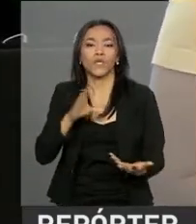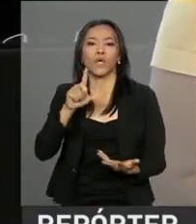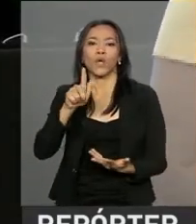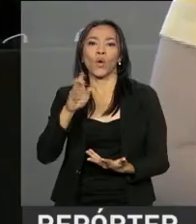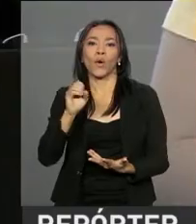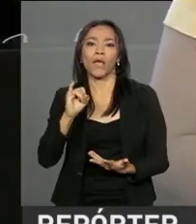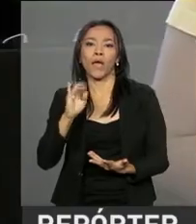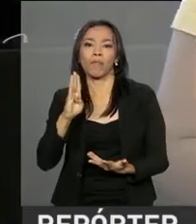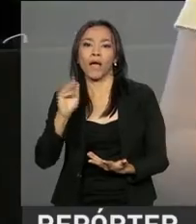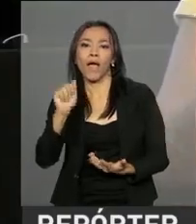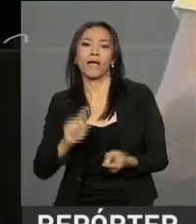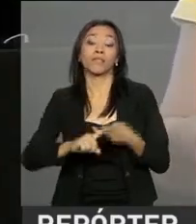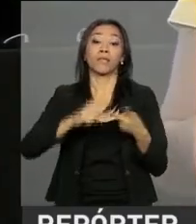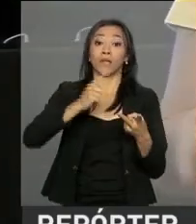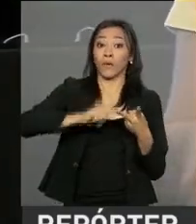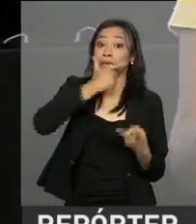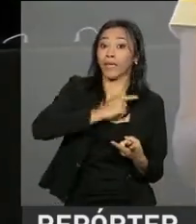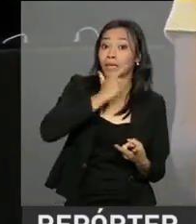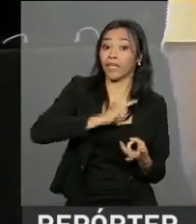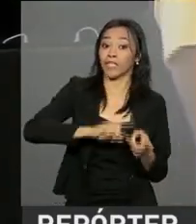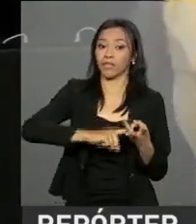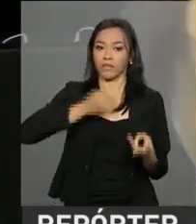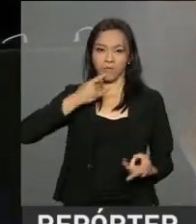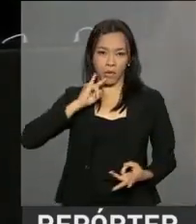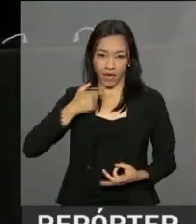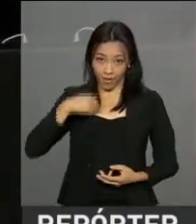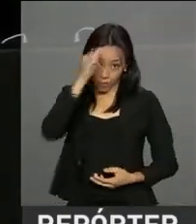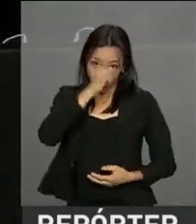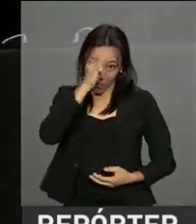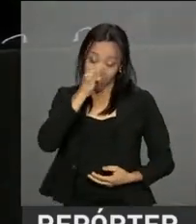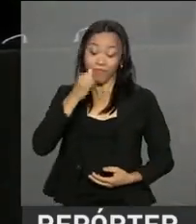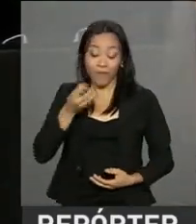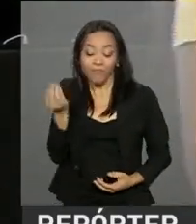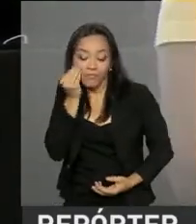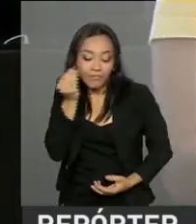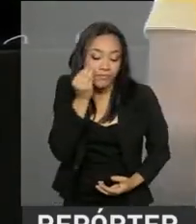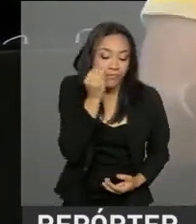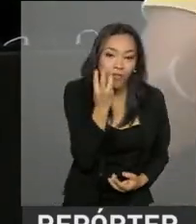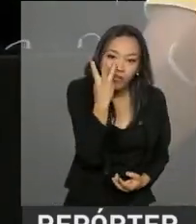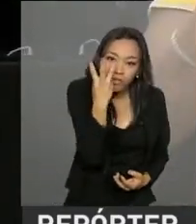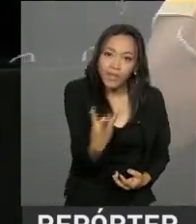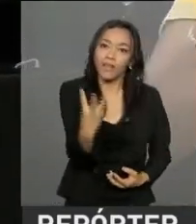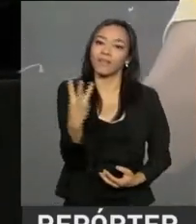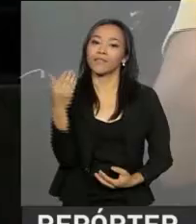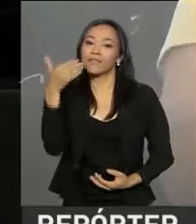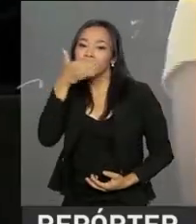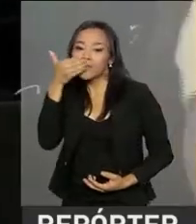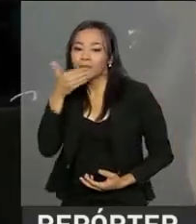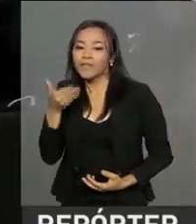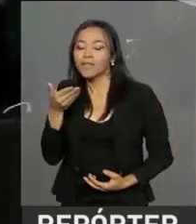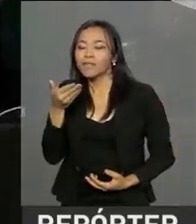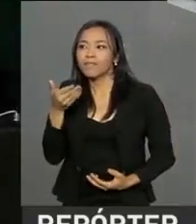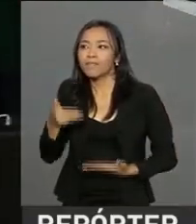o queijo ea cachaça e eu que não sou bobo nem nada bom provar os 3 começando com 12